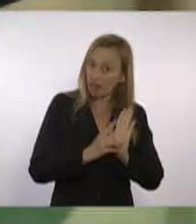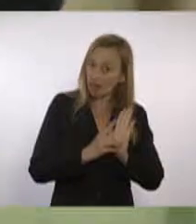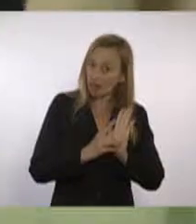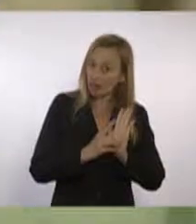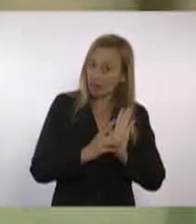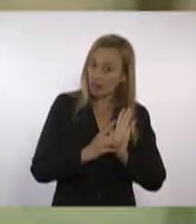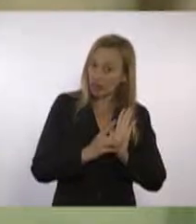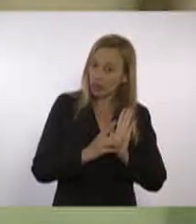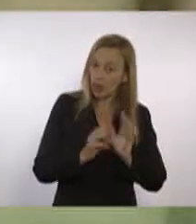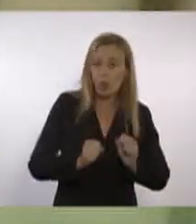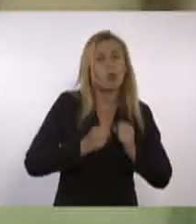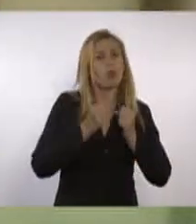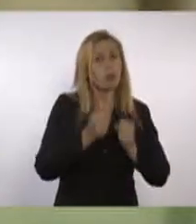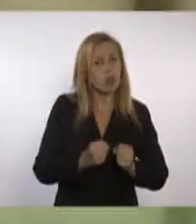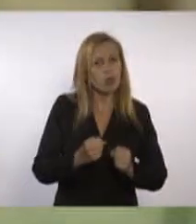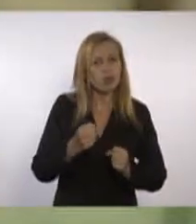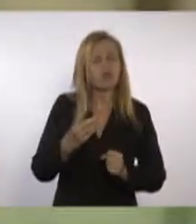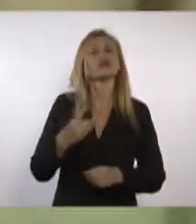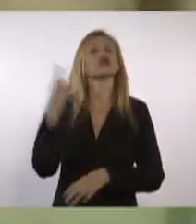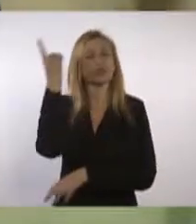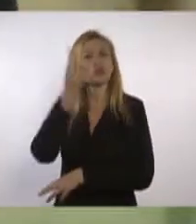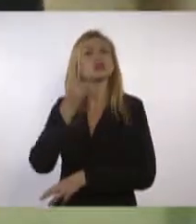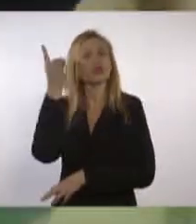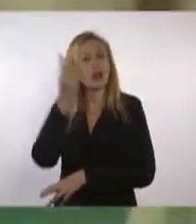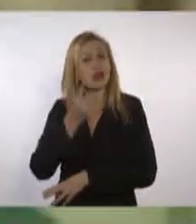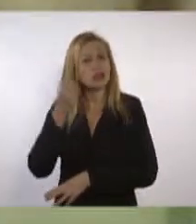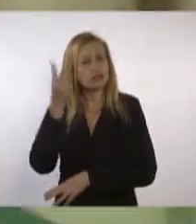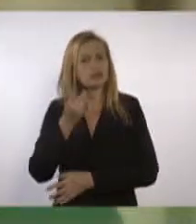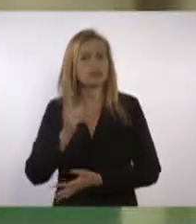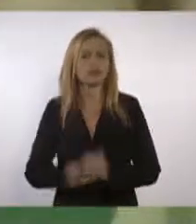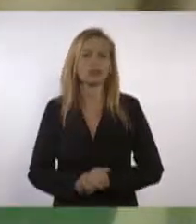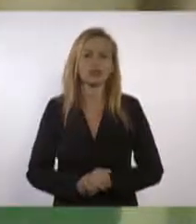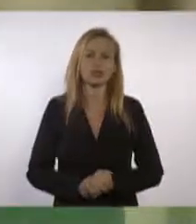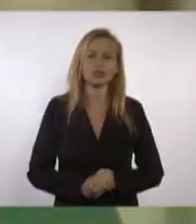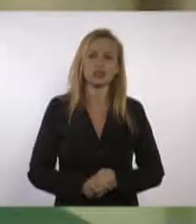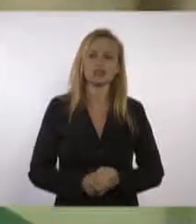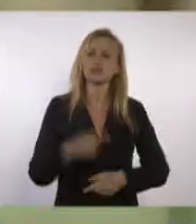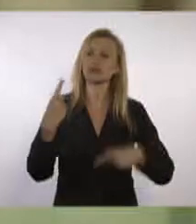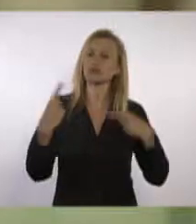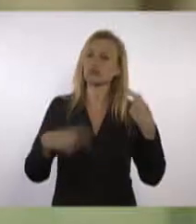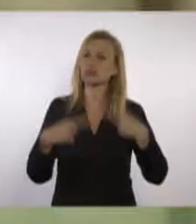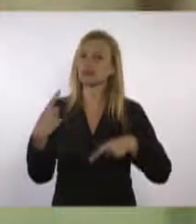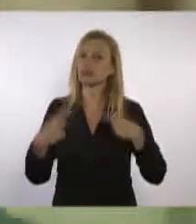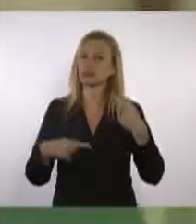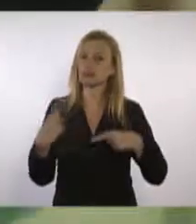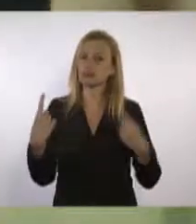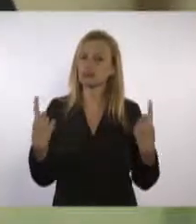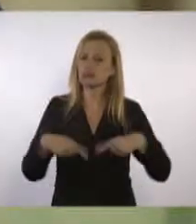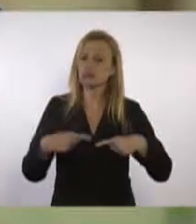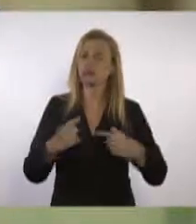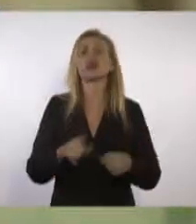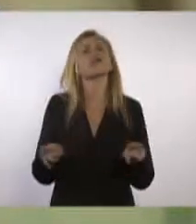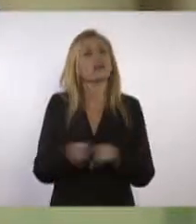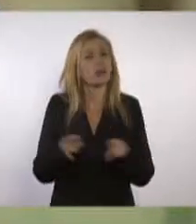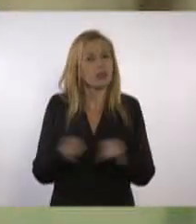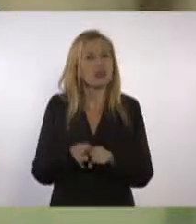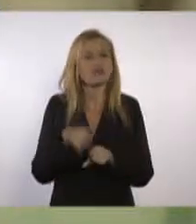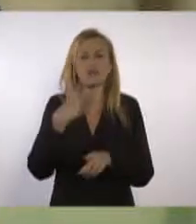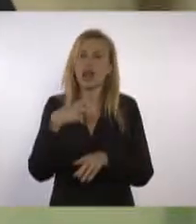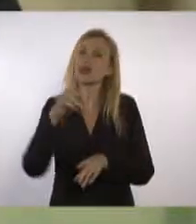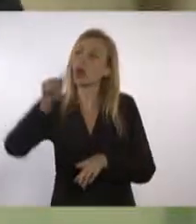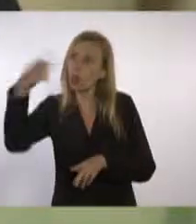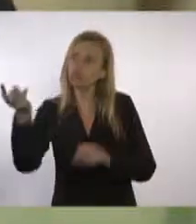poder do parlamento, no bojo dessa discussão, inseriria também outras